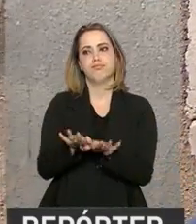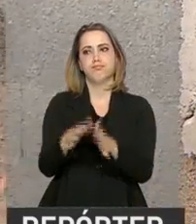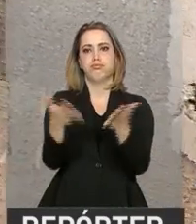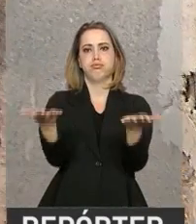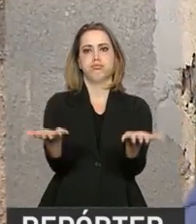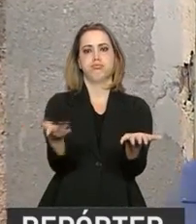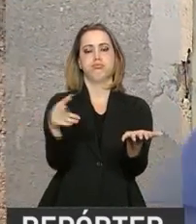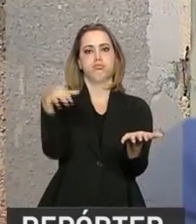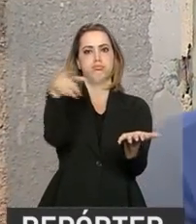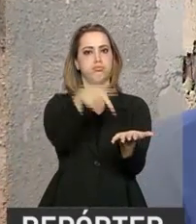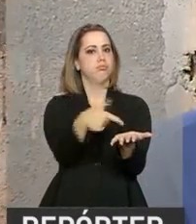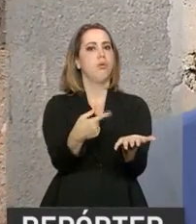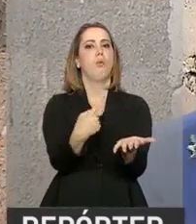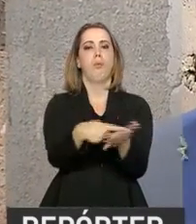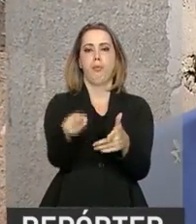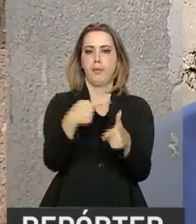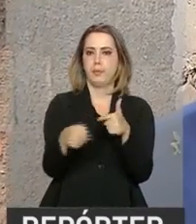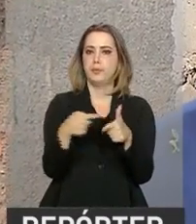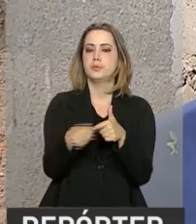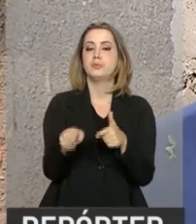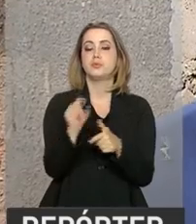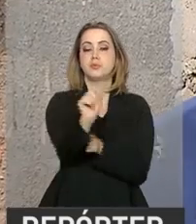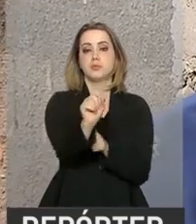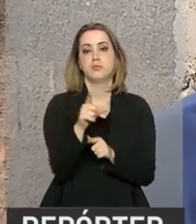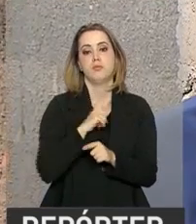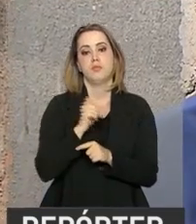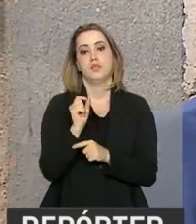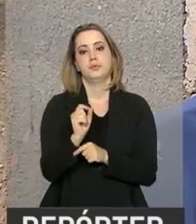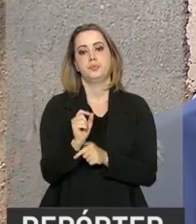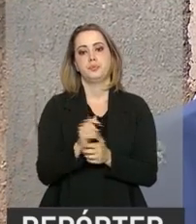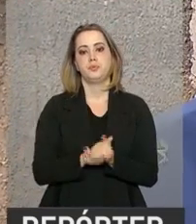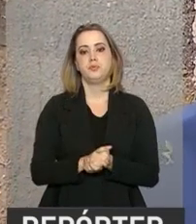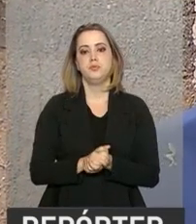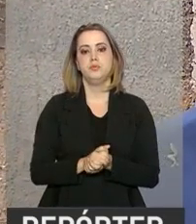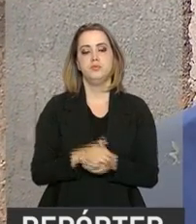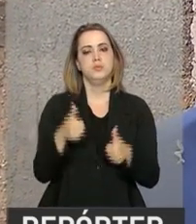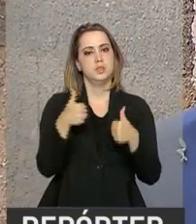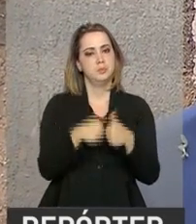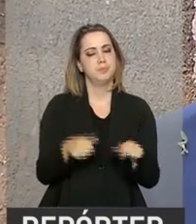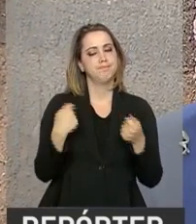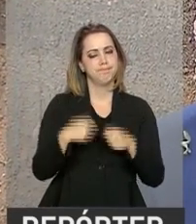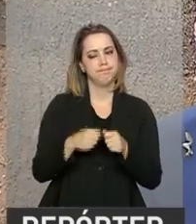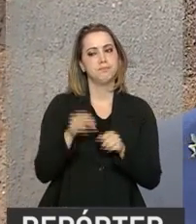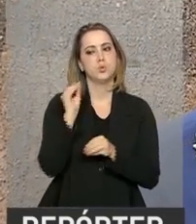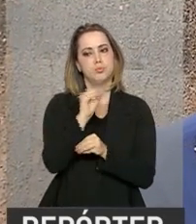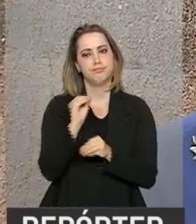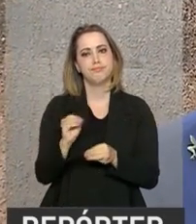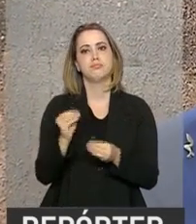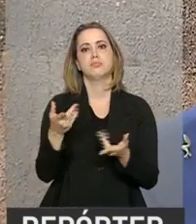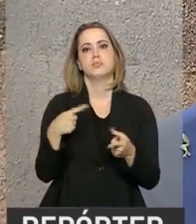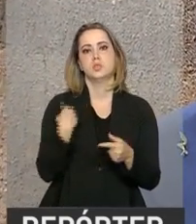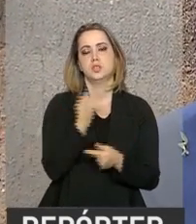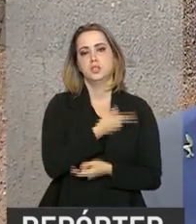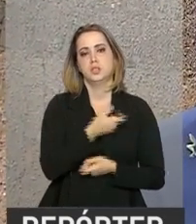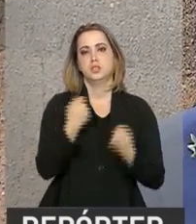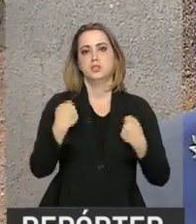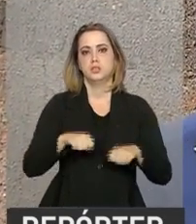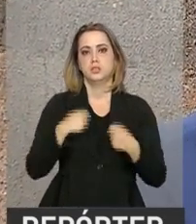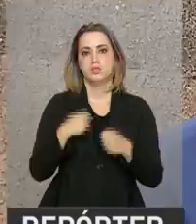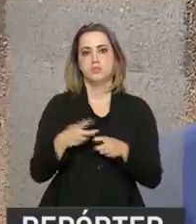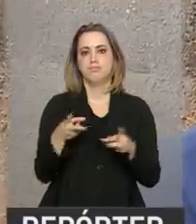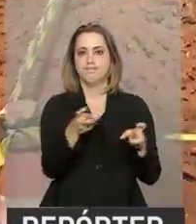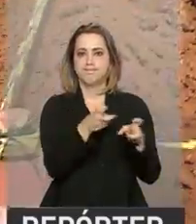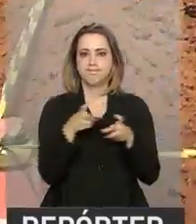fica vulnerável em um funeral em qom 11 tomar uma providência e e a gente fica na